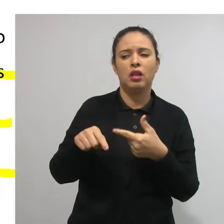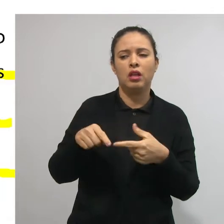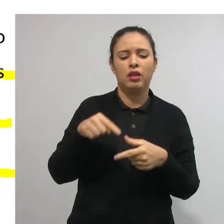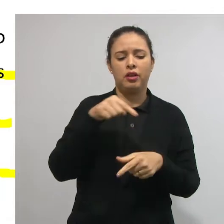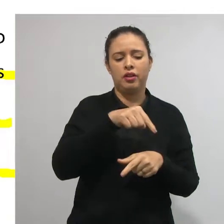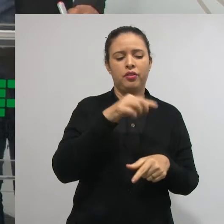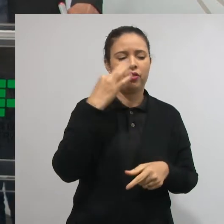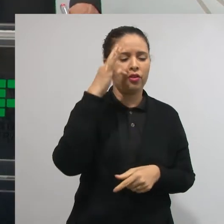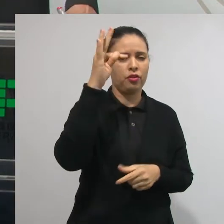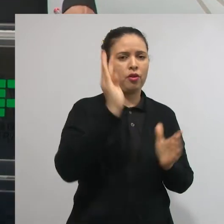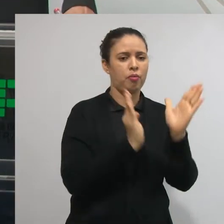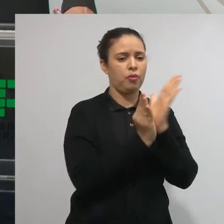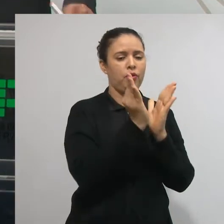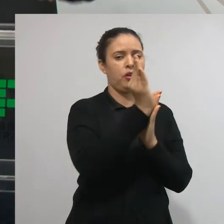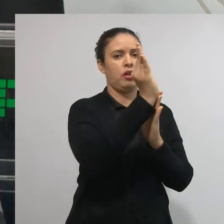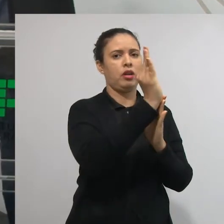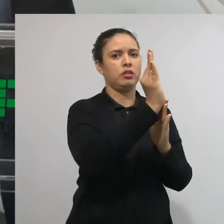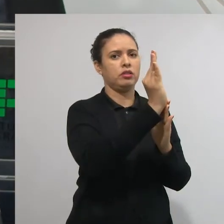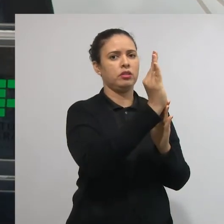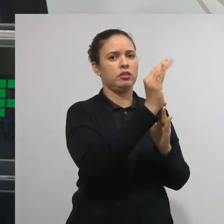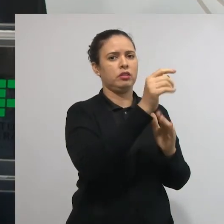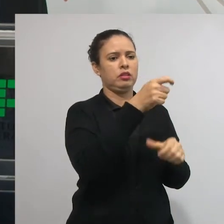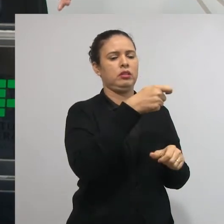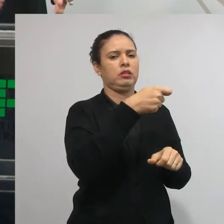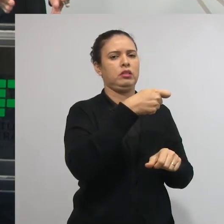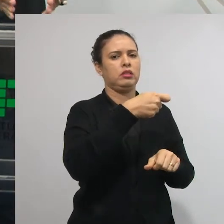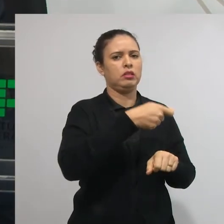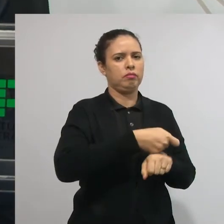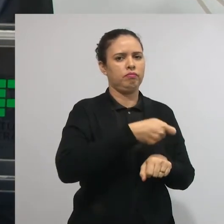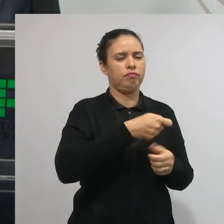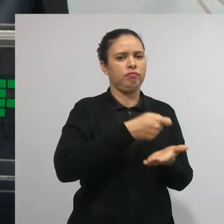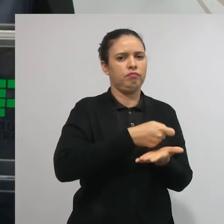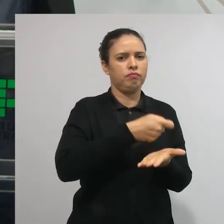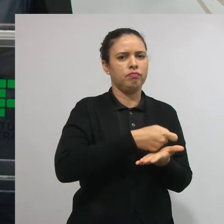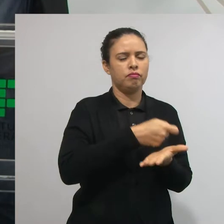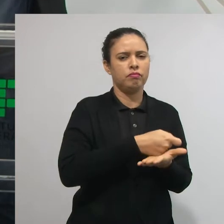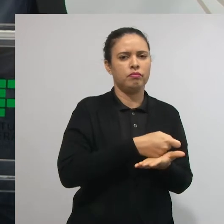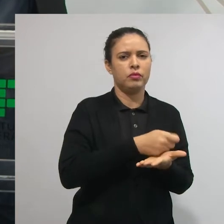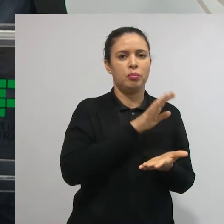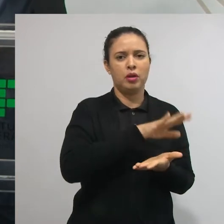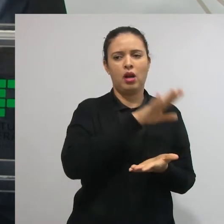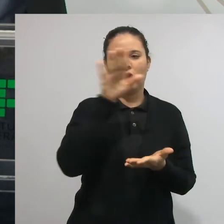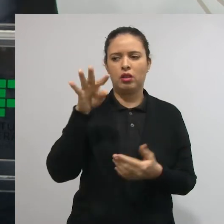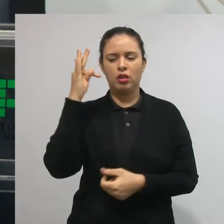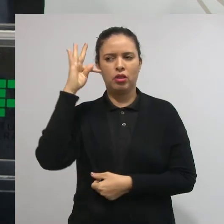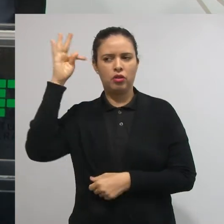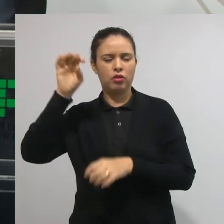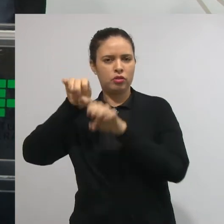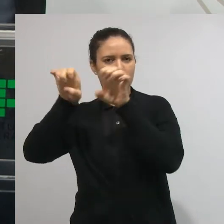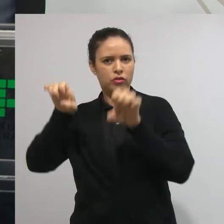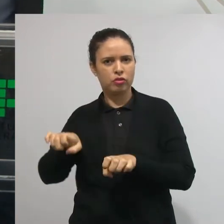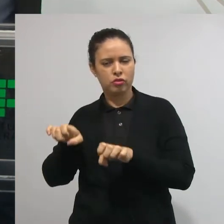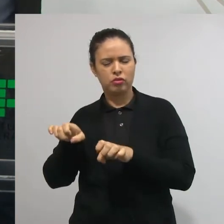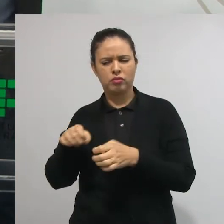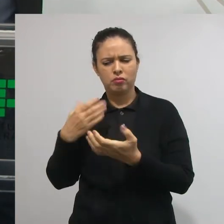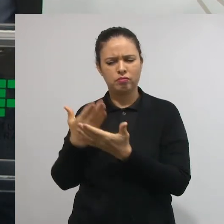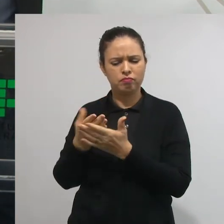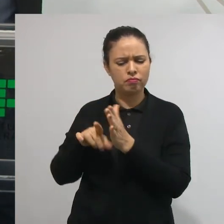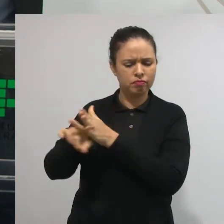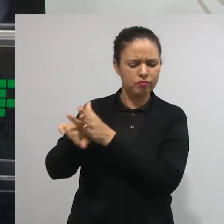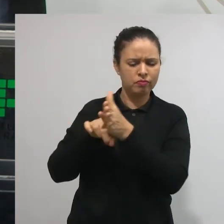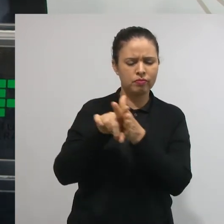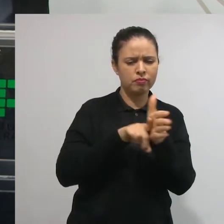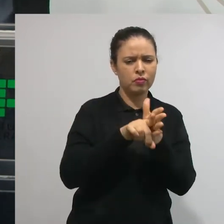teoria burocrática. Essa teoria estruturalista, ela começou a analisar a estrutura como um todo, formada não só